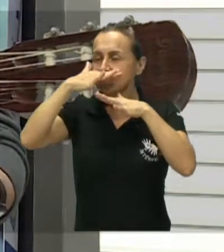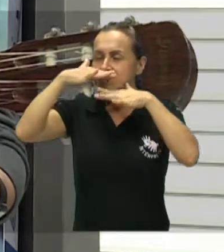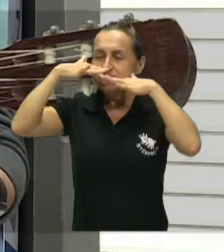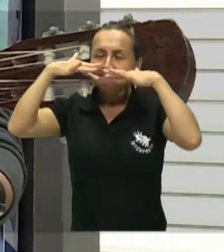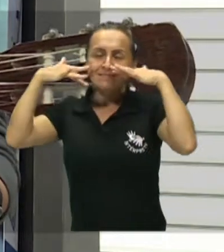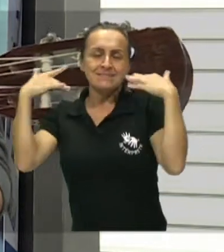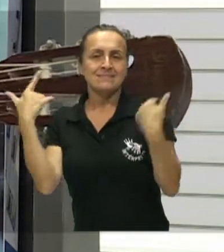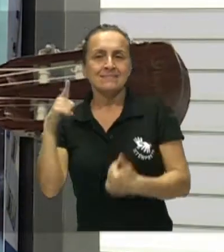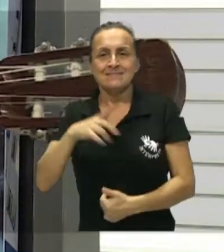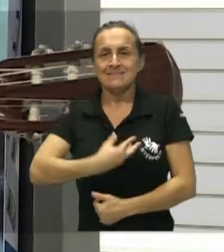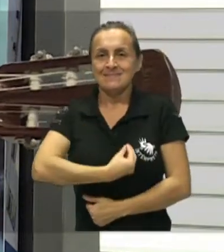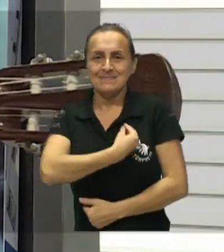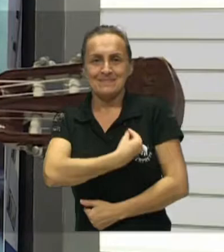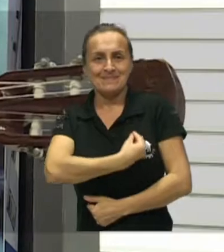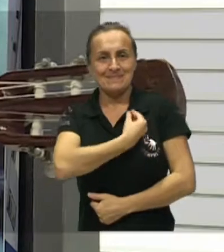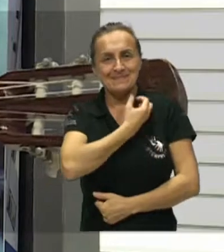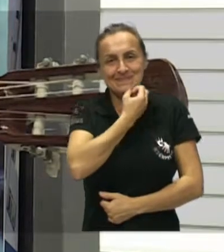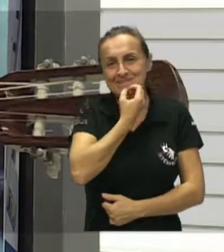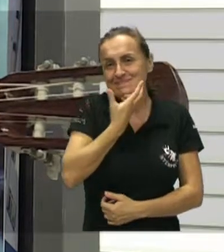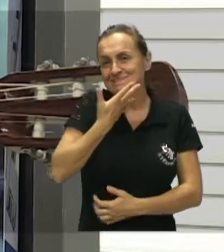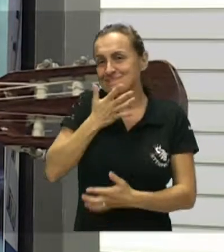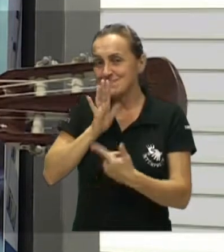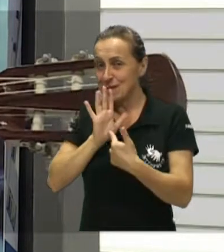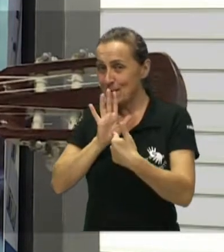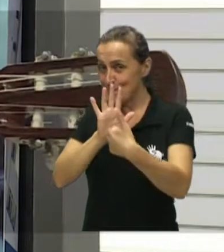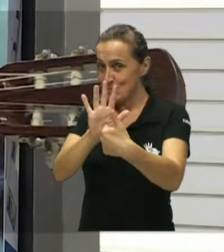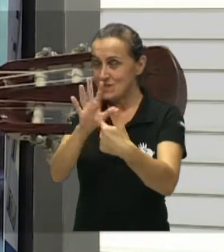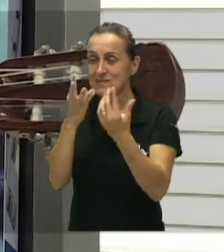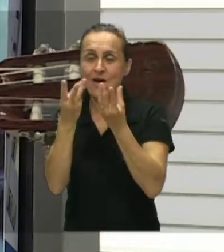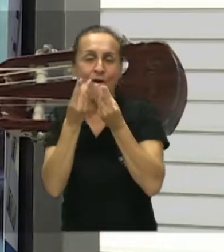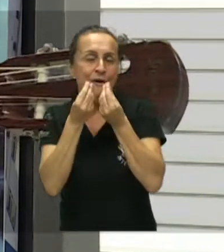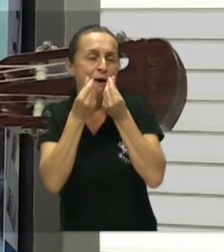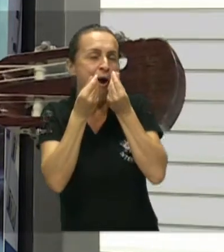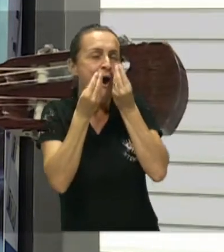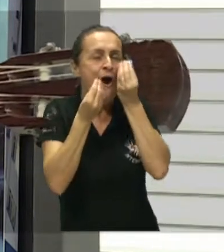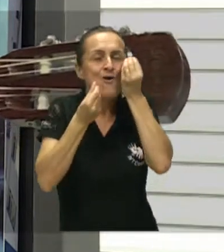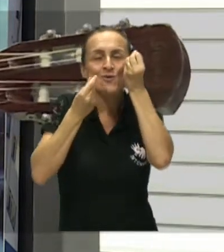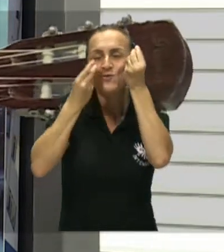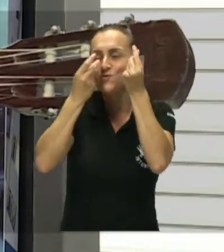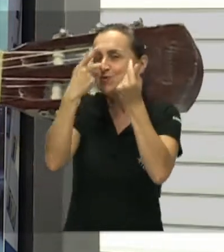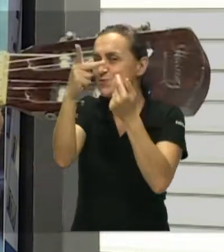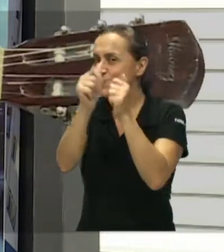sobreviver. E te mostrar que o gosto bom do teu beijo ainda tá em mim.